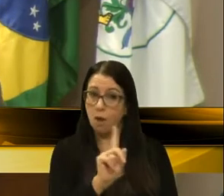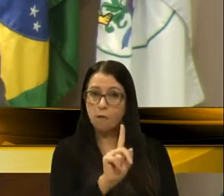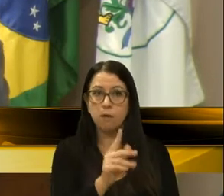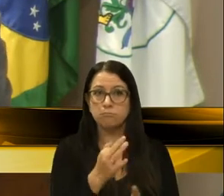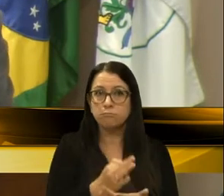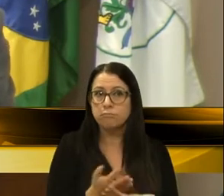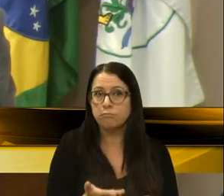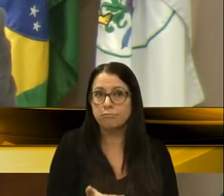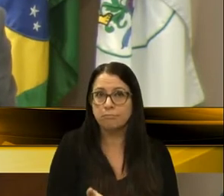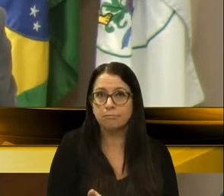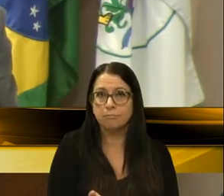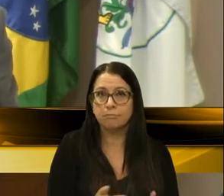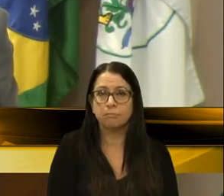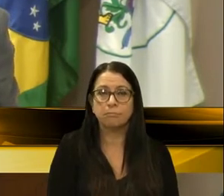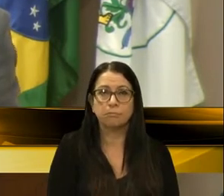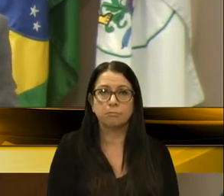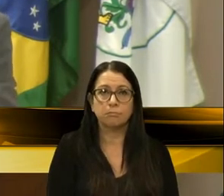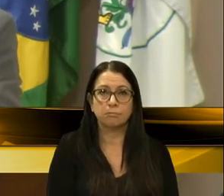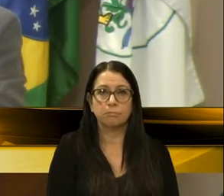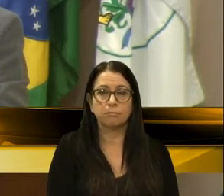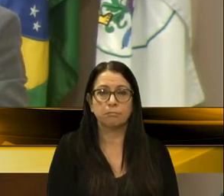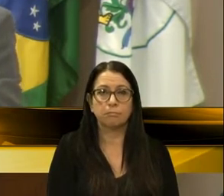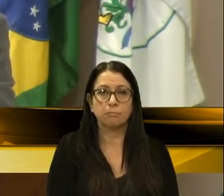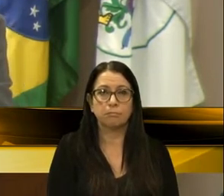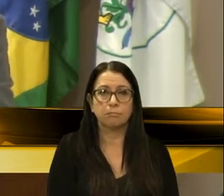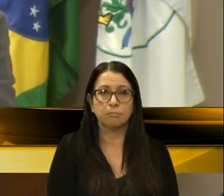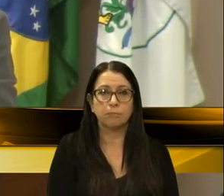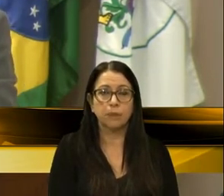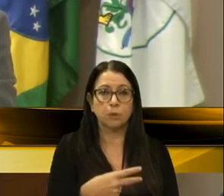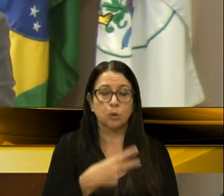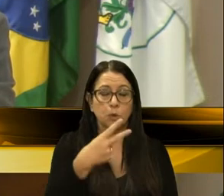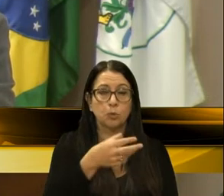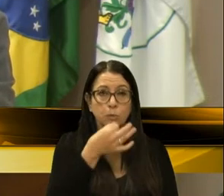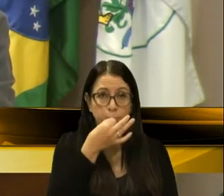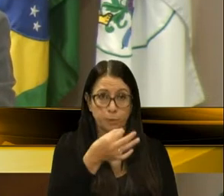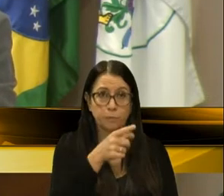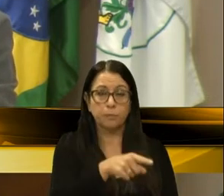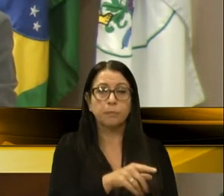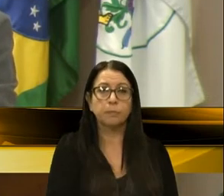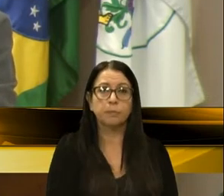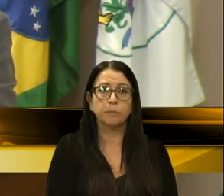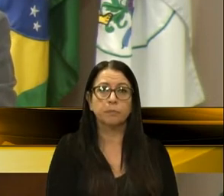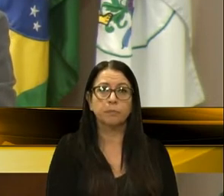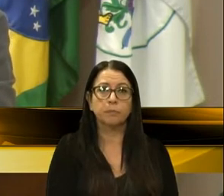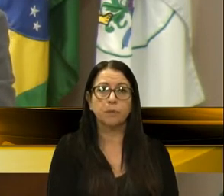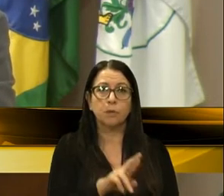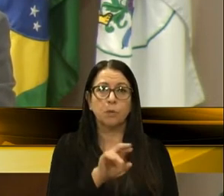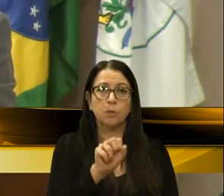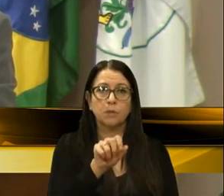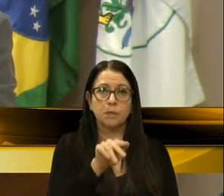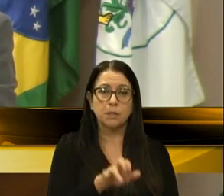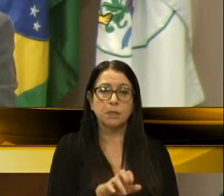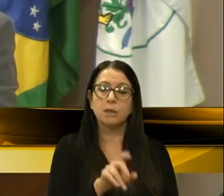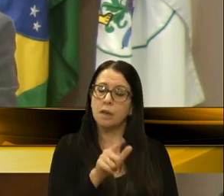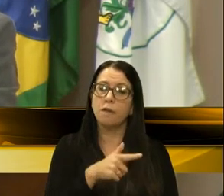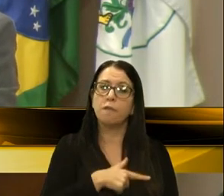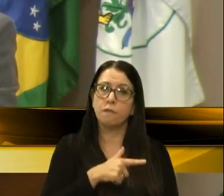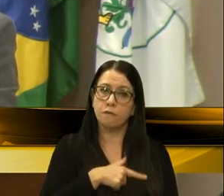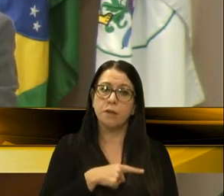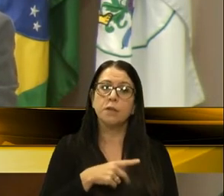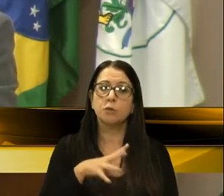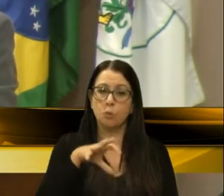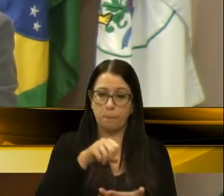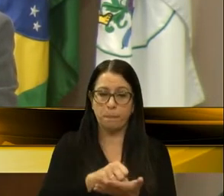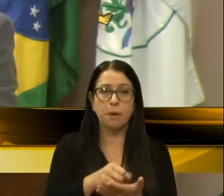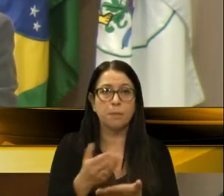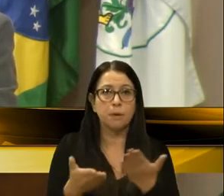comparece. Olha só. Vamos ao segundo comentário. Rosane da Costa: é muito feio marcar